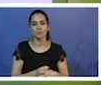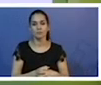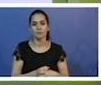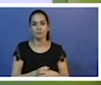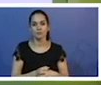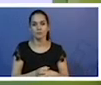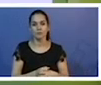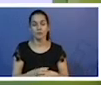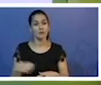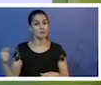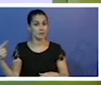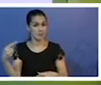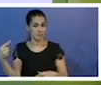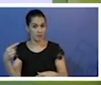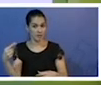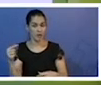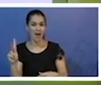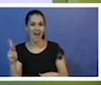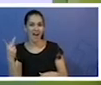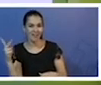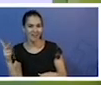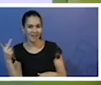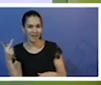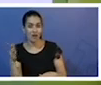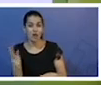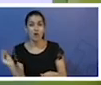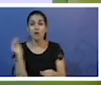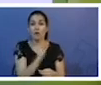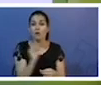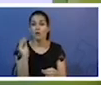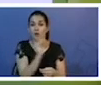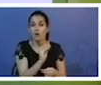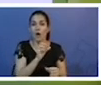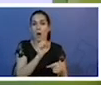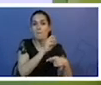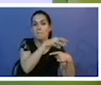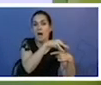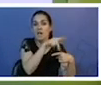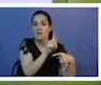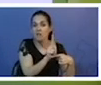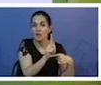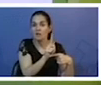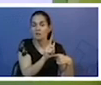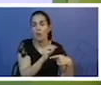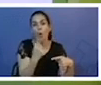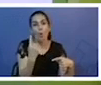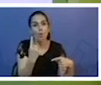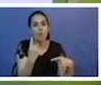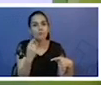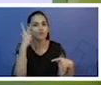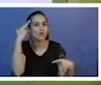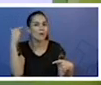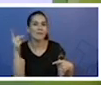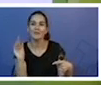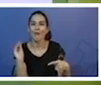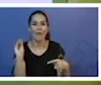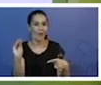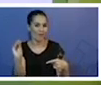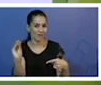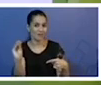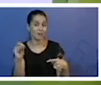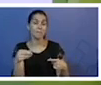Então, esse menos do OH iria para o magnésio, e o 1 a gente geralmente não coloca, né? Agora, quando eles